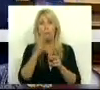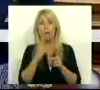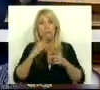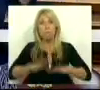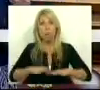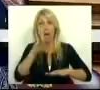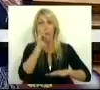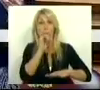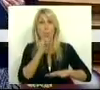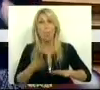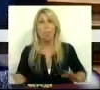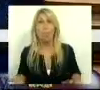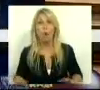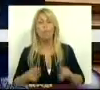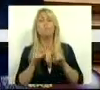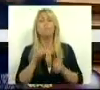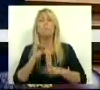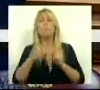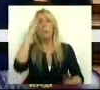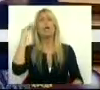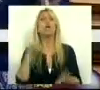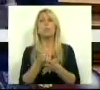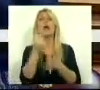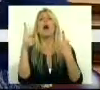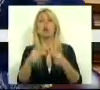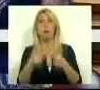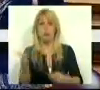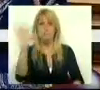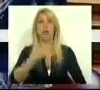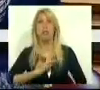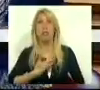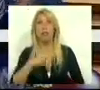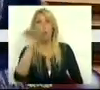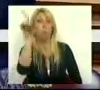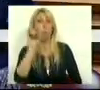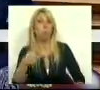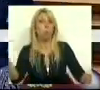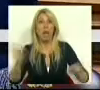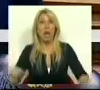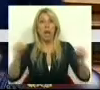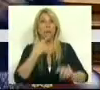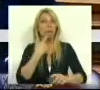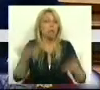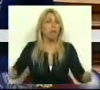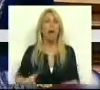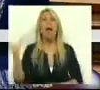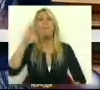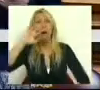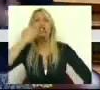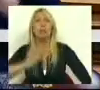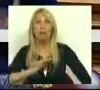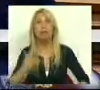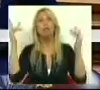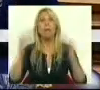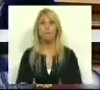que está a resultar dessa austeridade? Mais dívida? Ponto de interrogação, ninguém percebe. Mais déficit? Menos crescimento